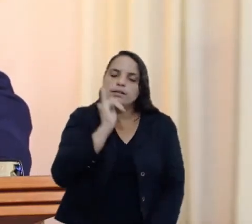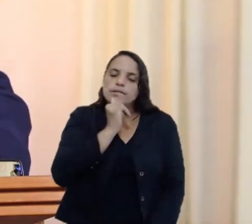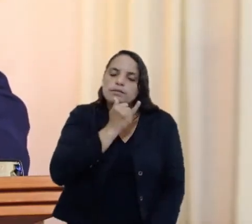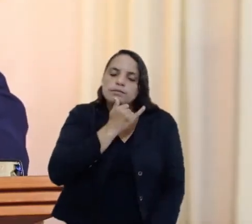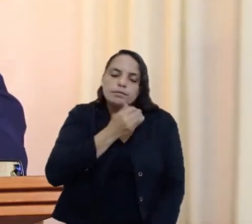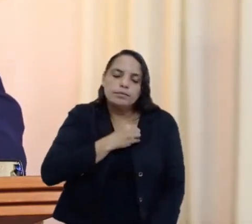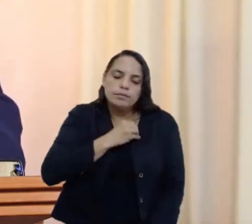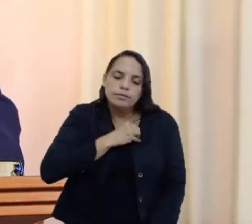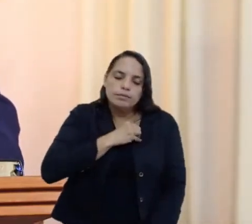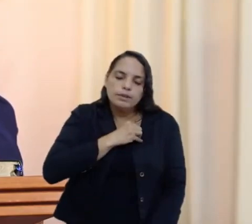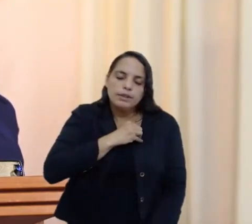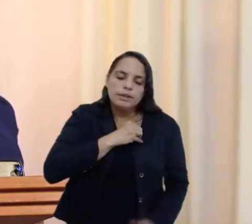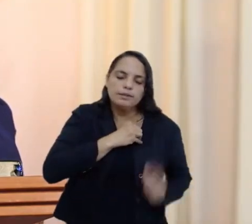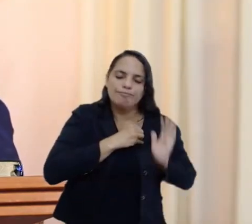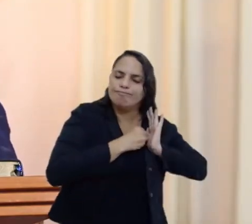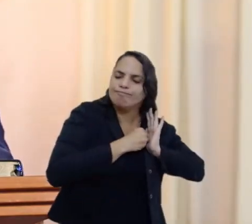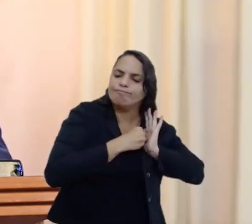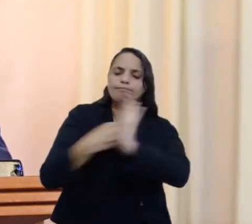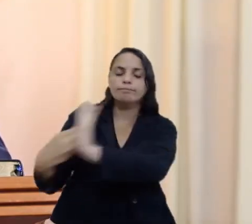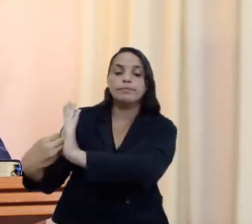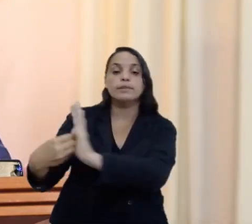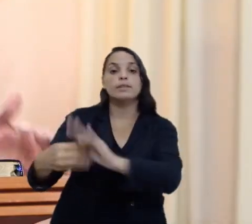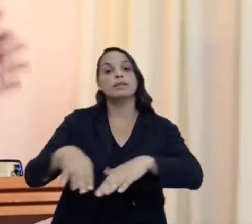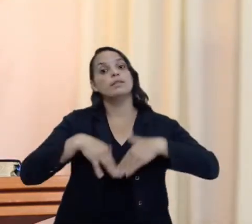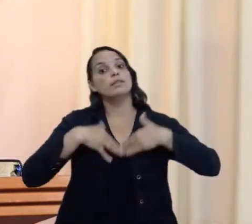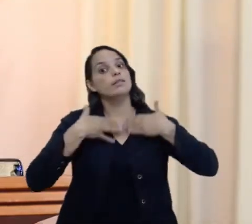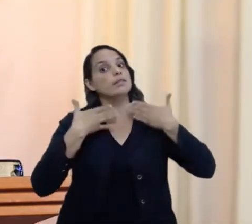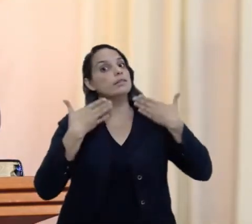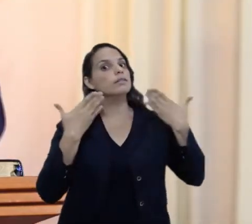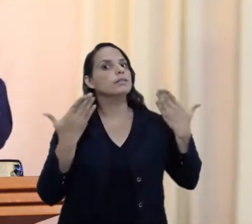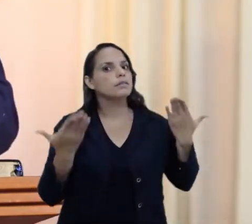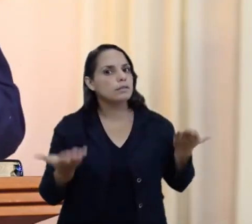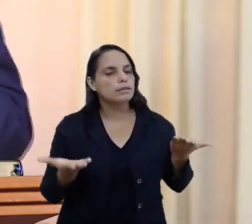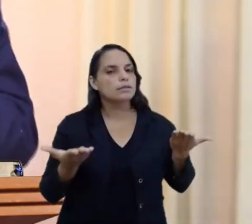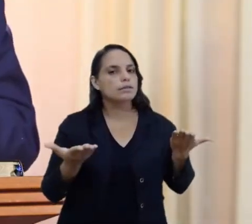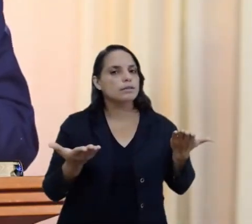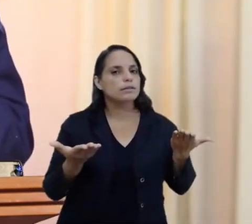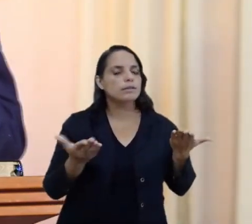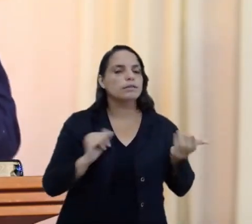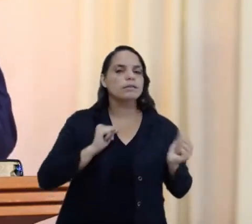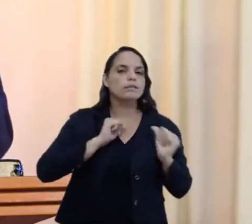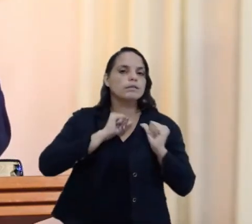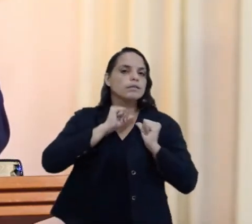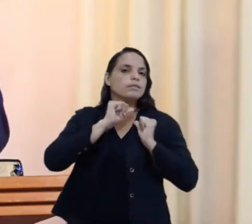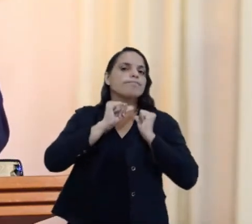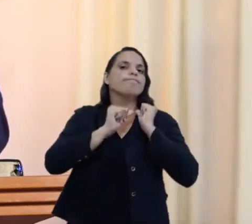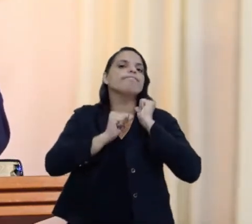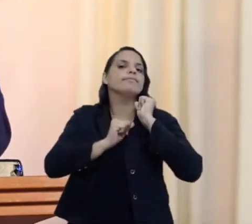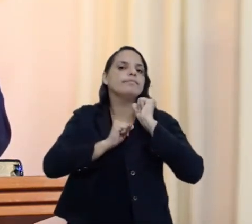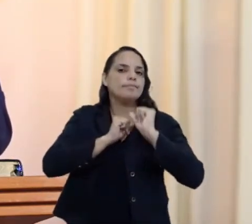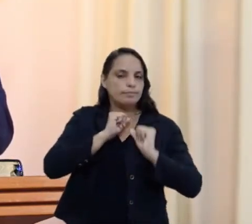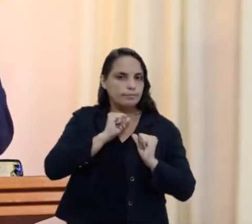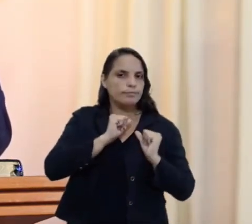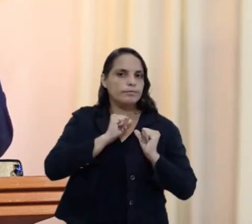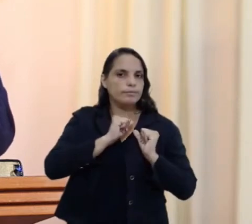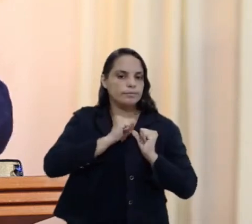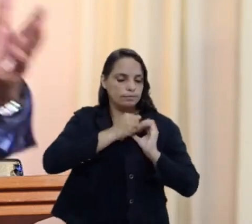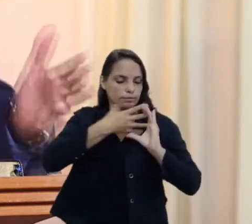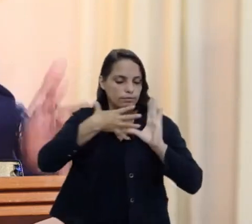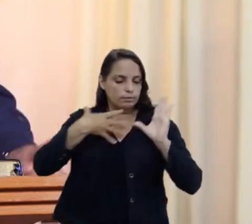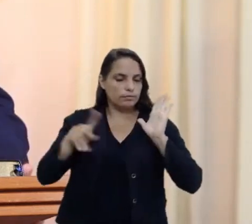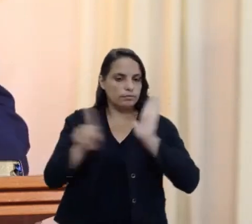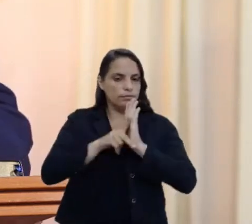mesmo. A propósito, a obra de transformação do nosso caráter